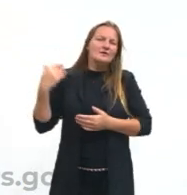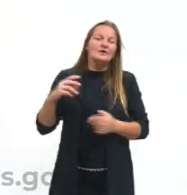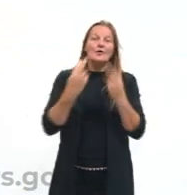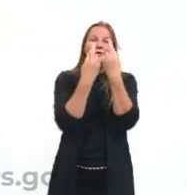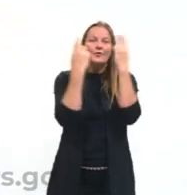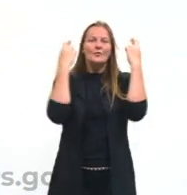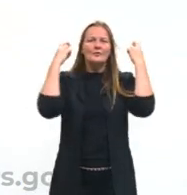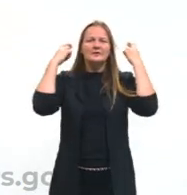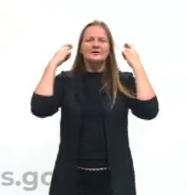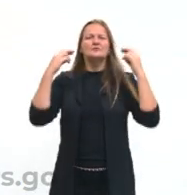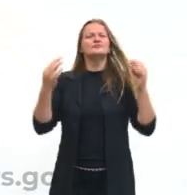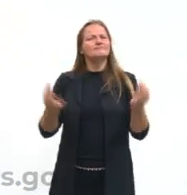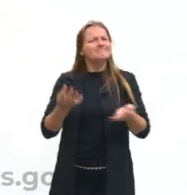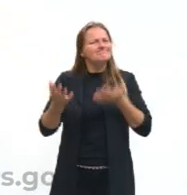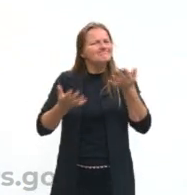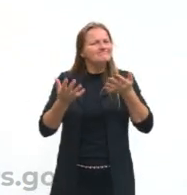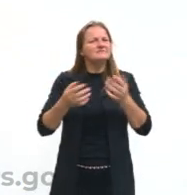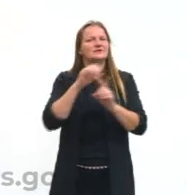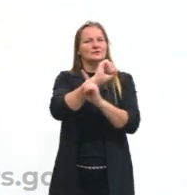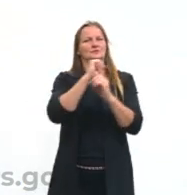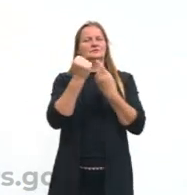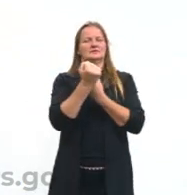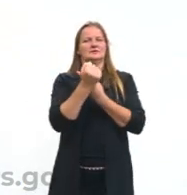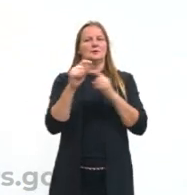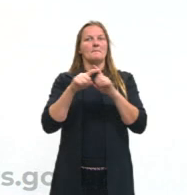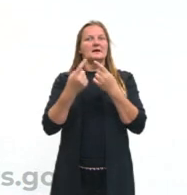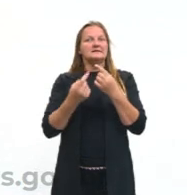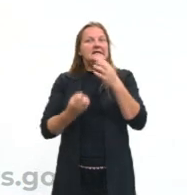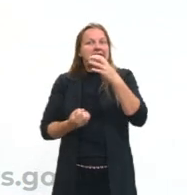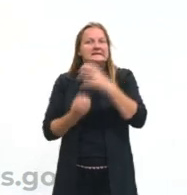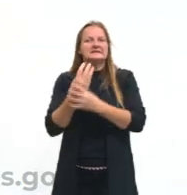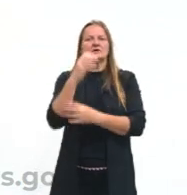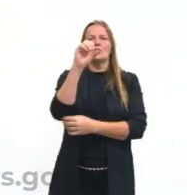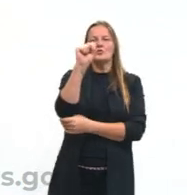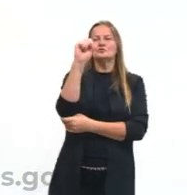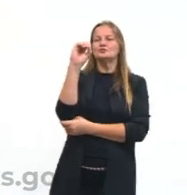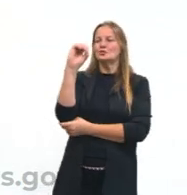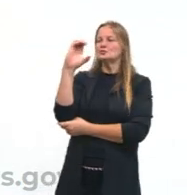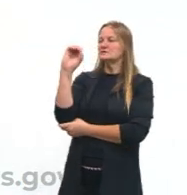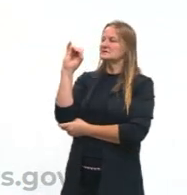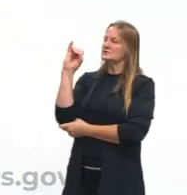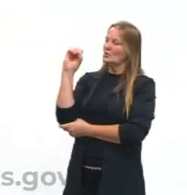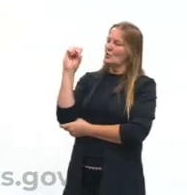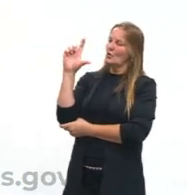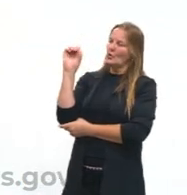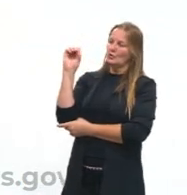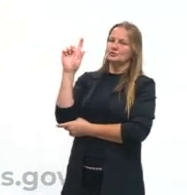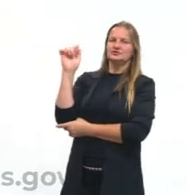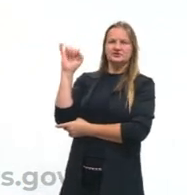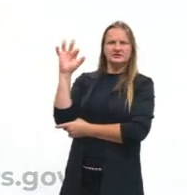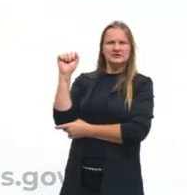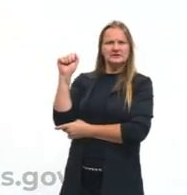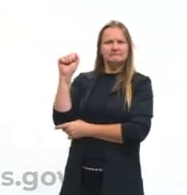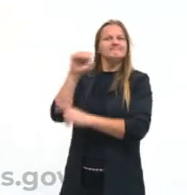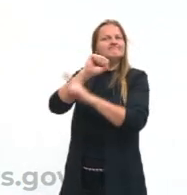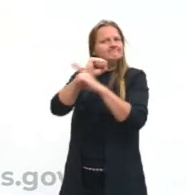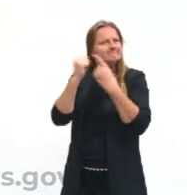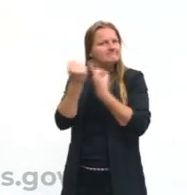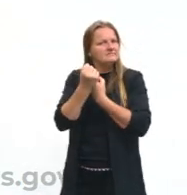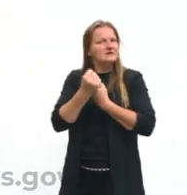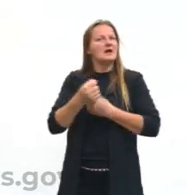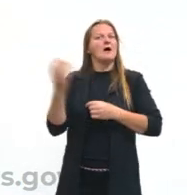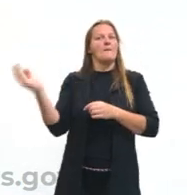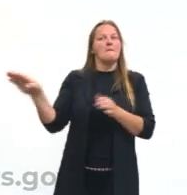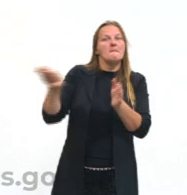o grego já tavam tanto na sociedade mas a sociologia ela vem para tratar problemas é bem da idade moderna